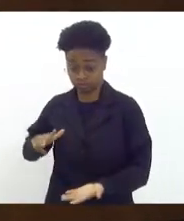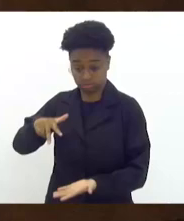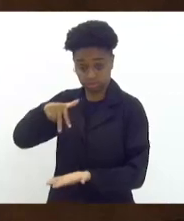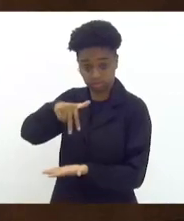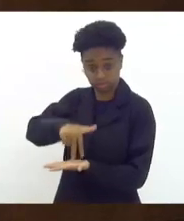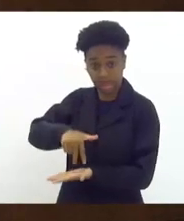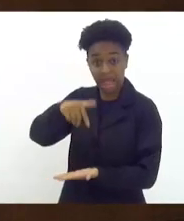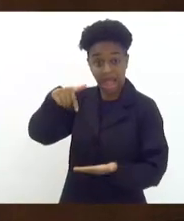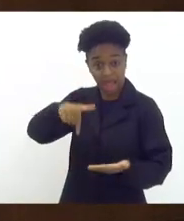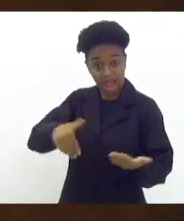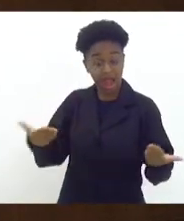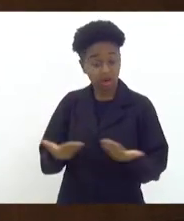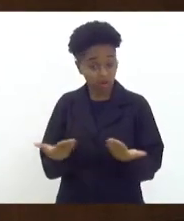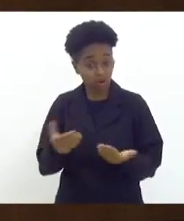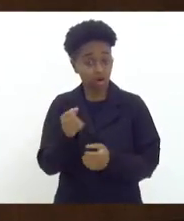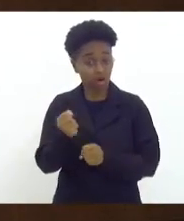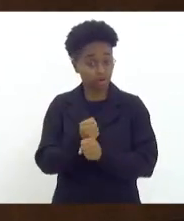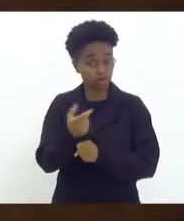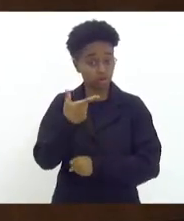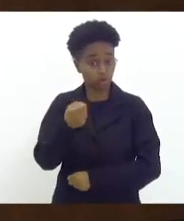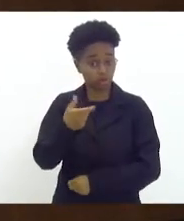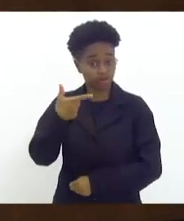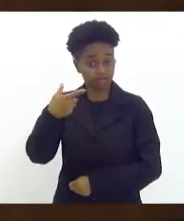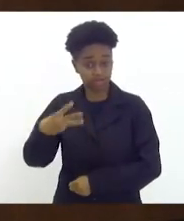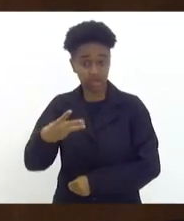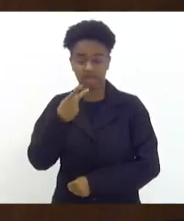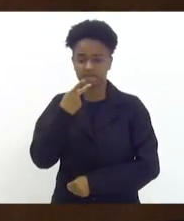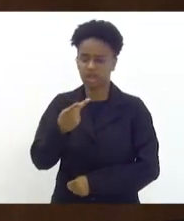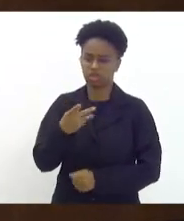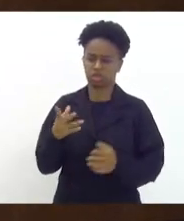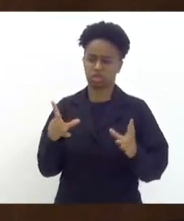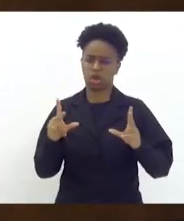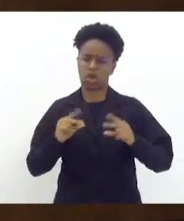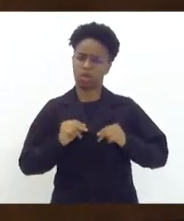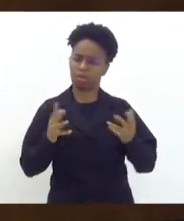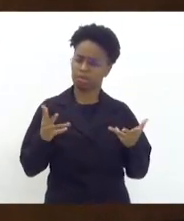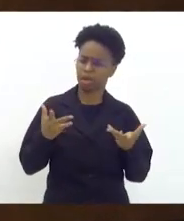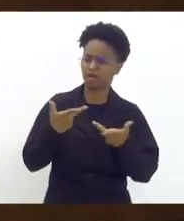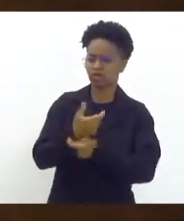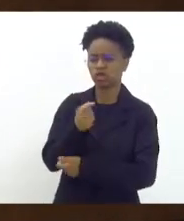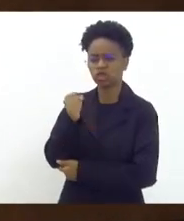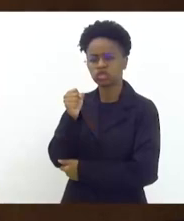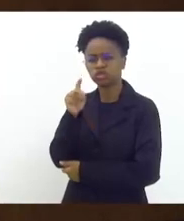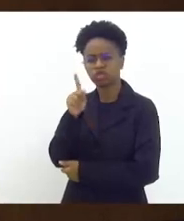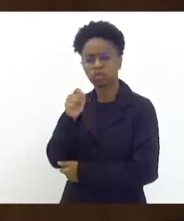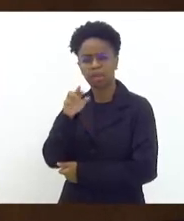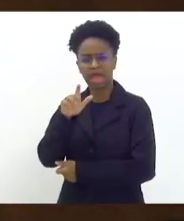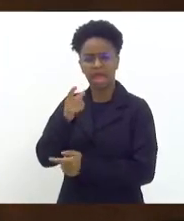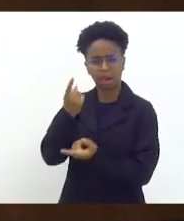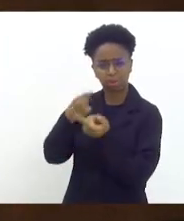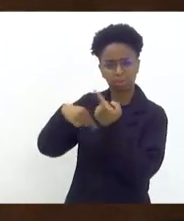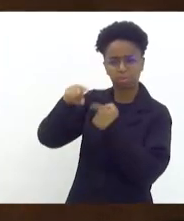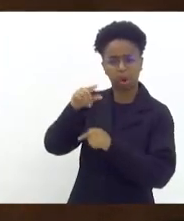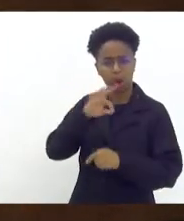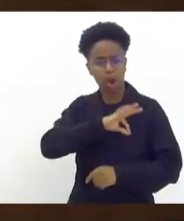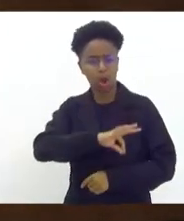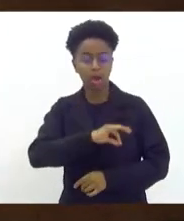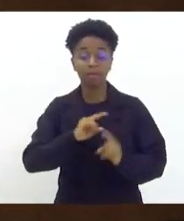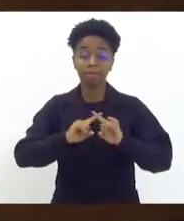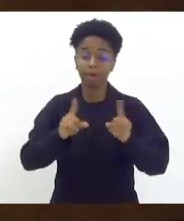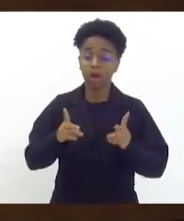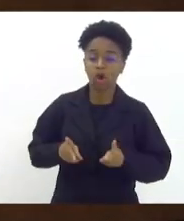neste ano né falando do Sucesso que era o RJ e que portanto